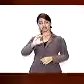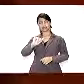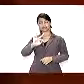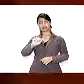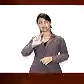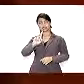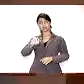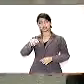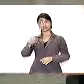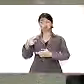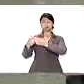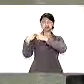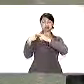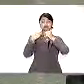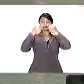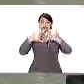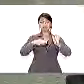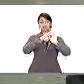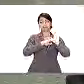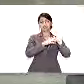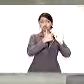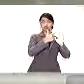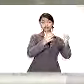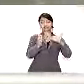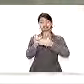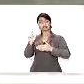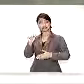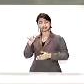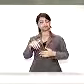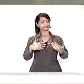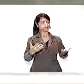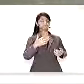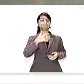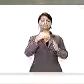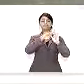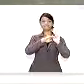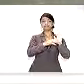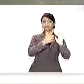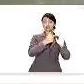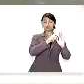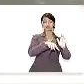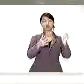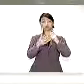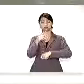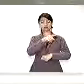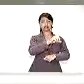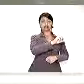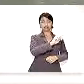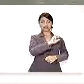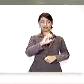17 o item 12 da pauta trata--se de contrato firmado entre pelo daee e a empresa